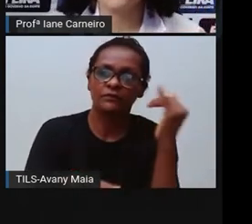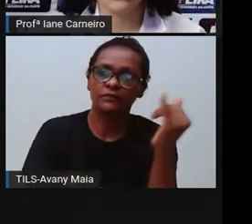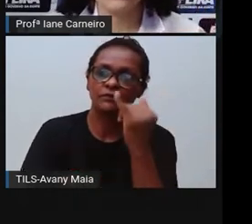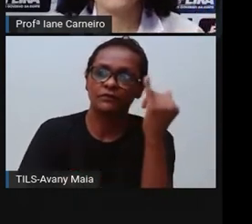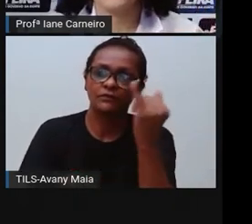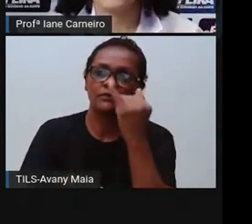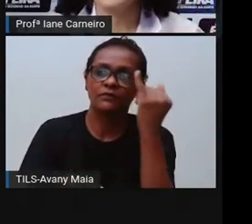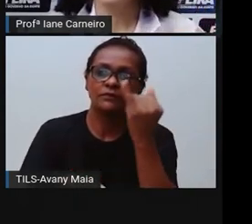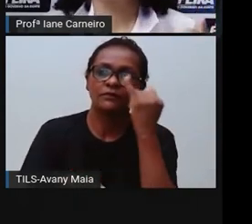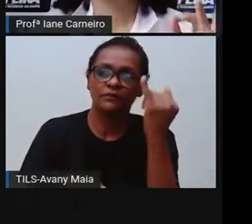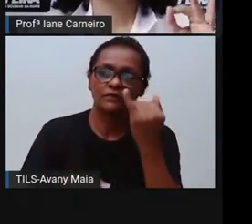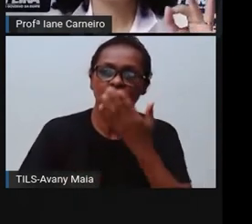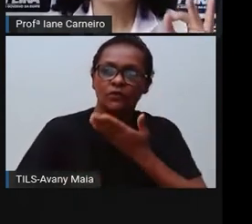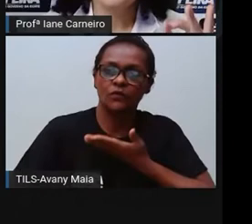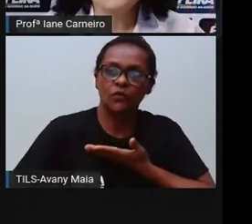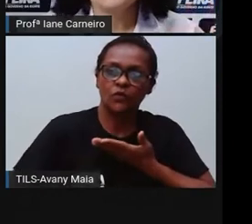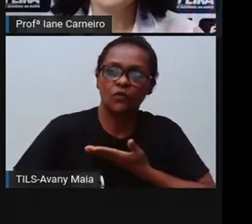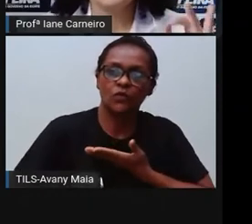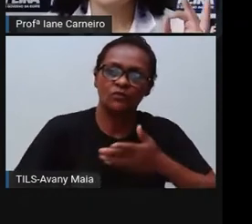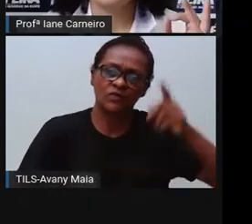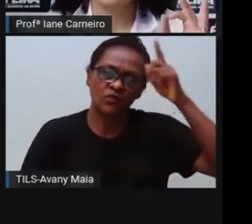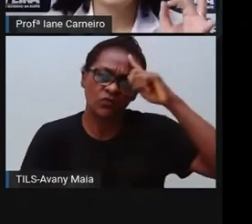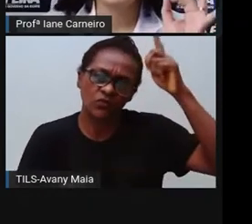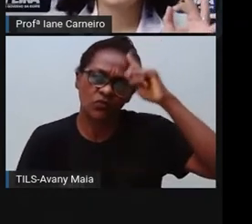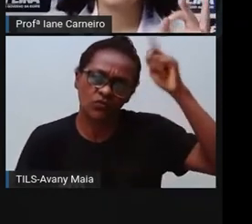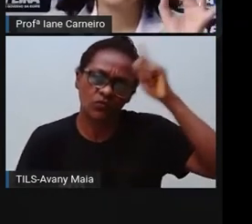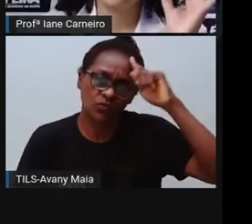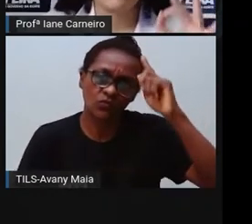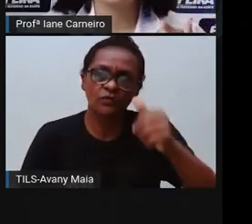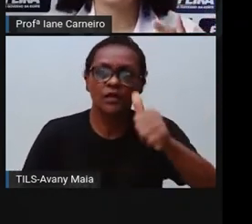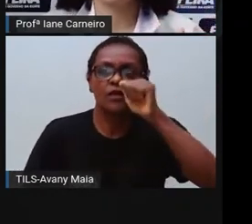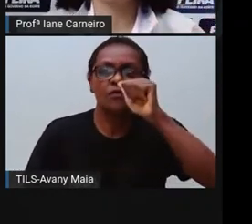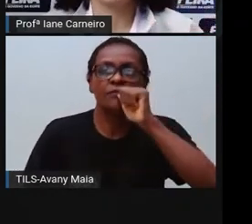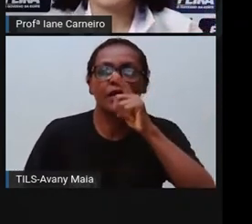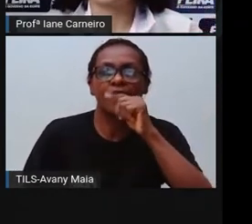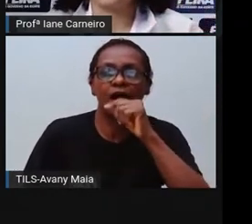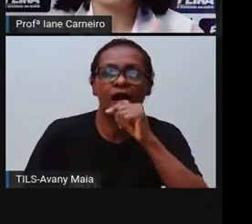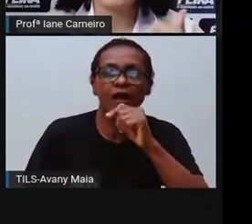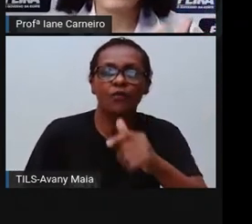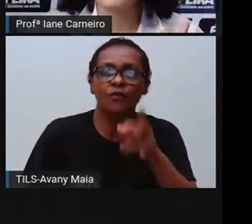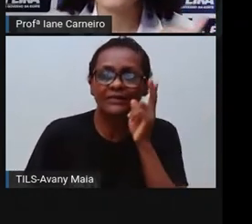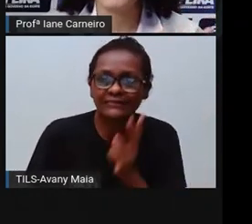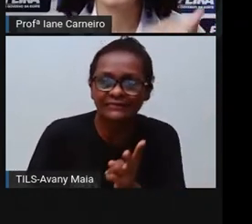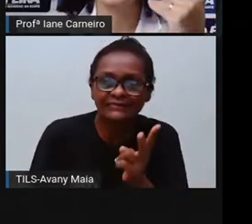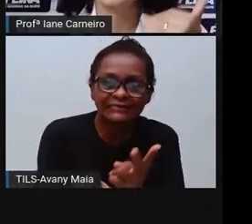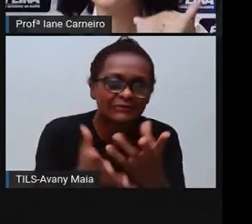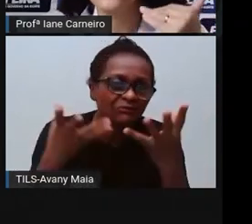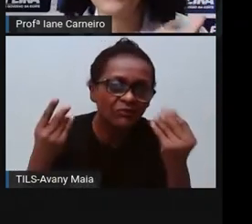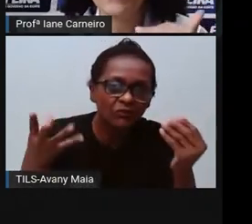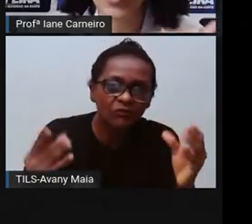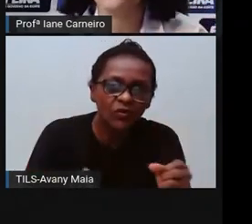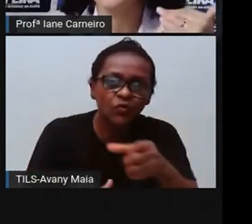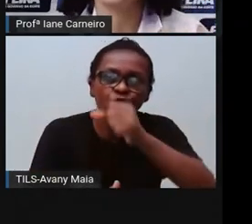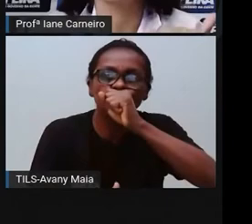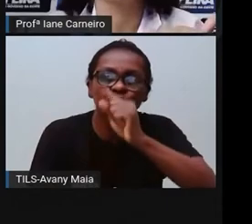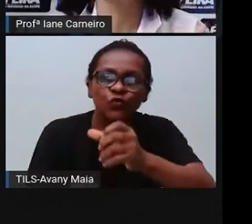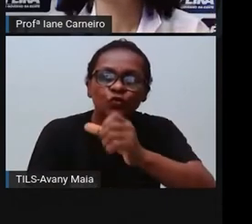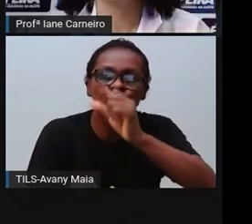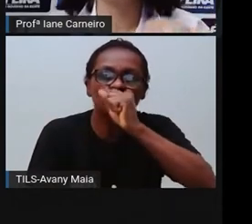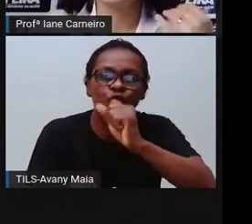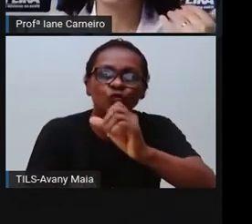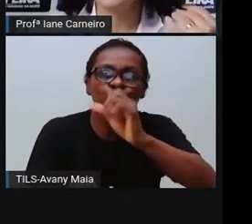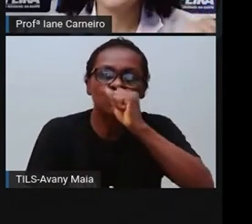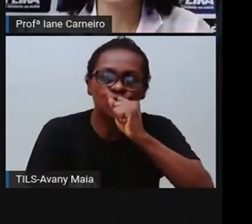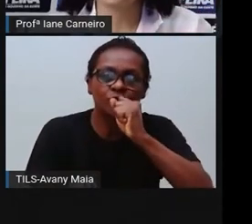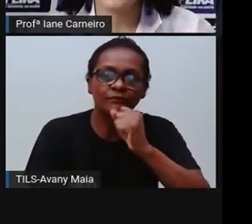para o nosso corpo, né? Todo mundo tem que beber sempre bastante água, mesmo quando não estiver morrendo de sede.